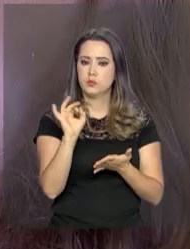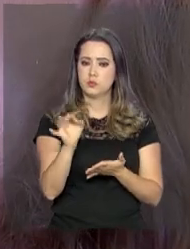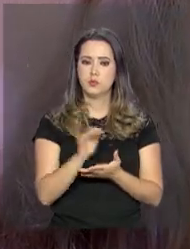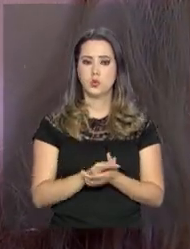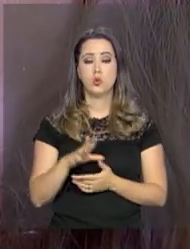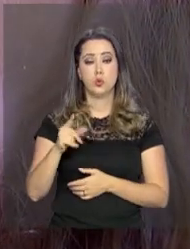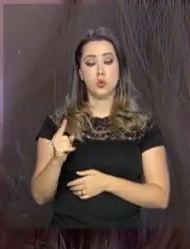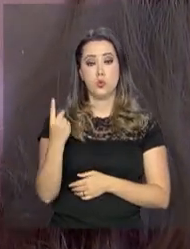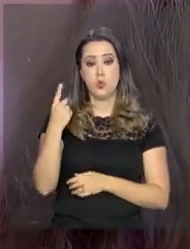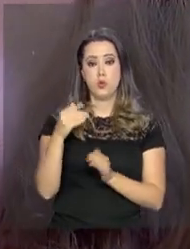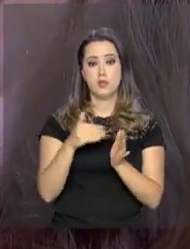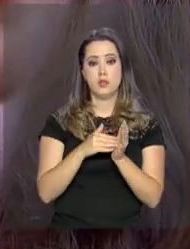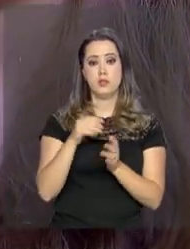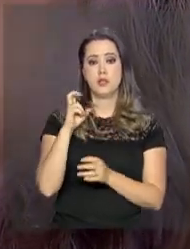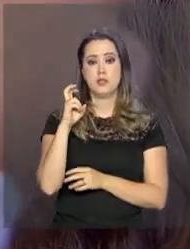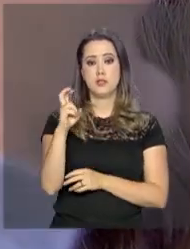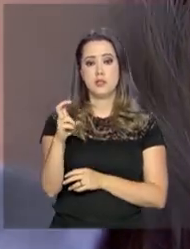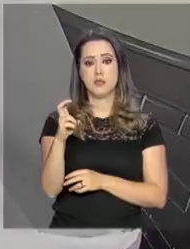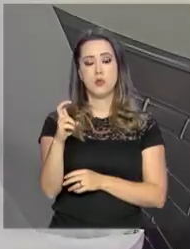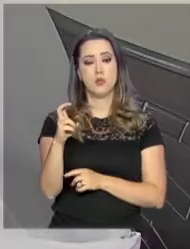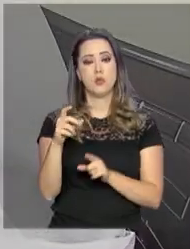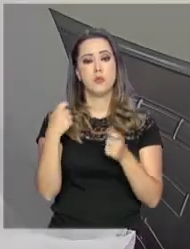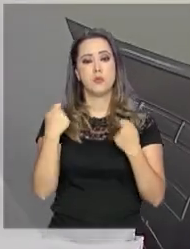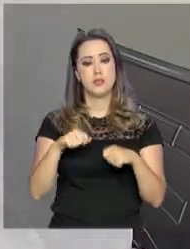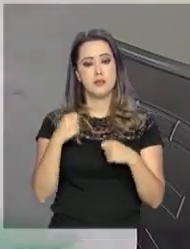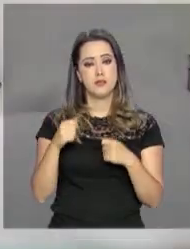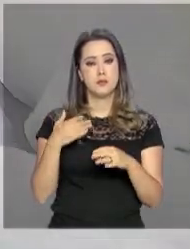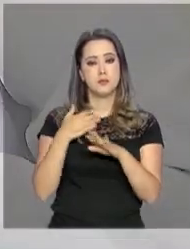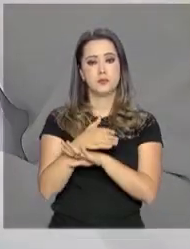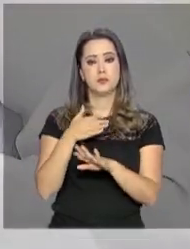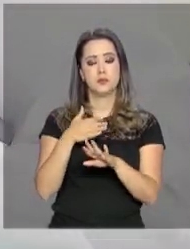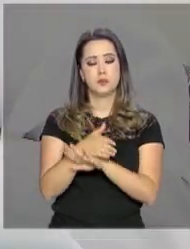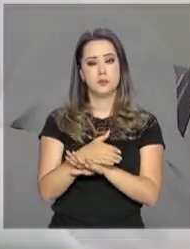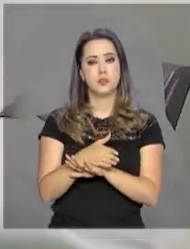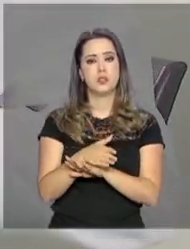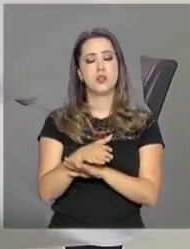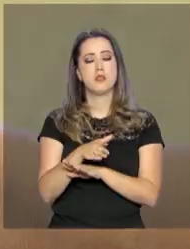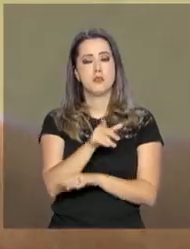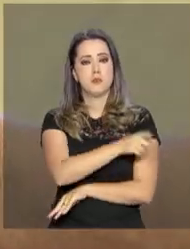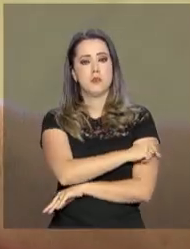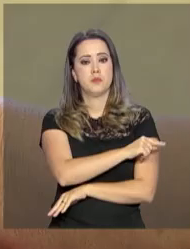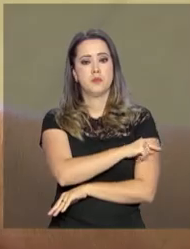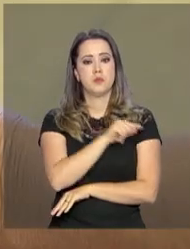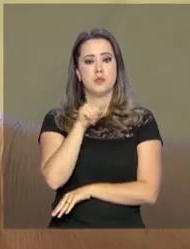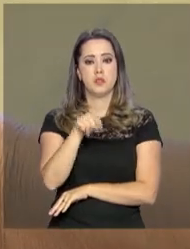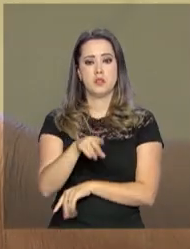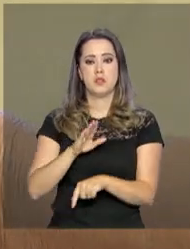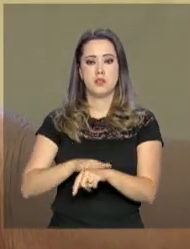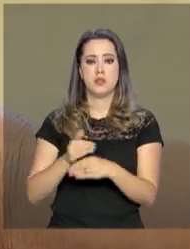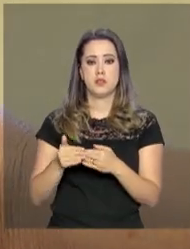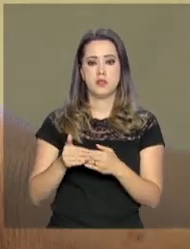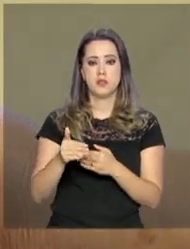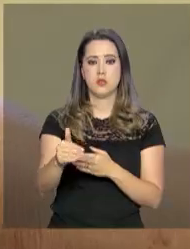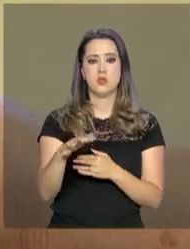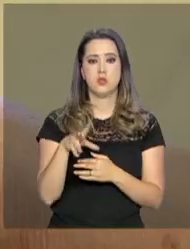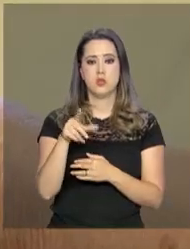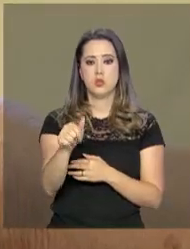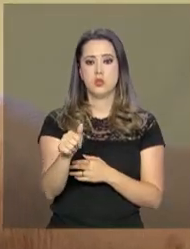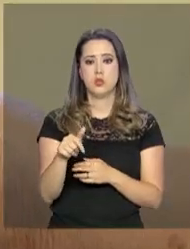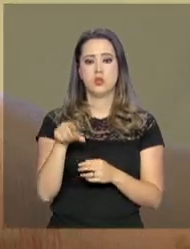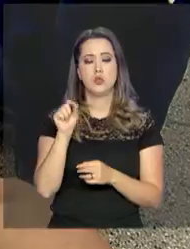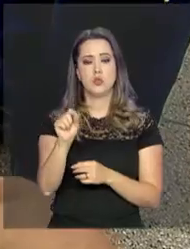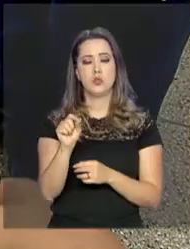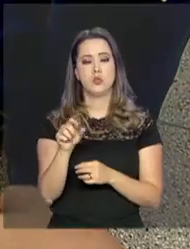idade entre um ano e menores de cinco anos devem comparecer aos postos de saúde nesta faixa etária todas vão ser